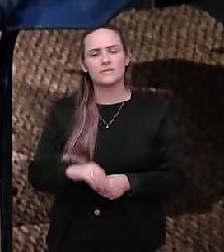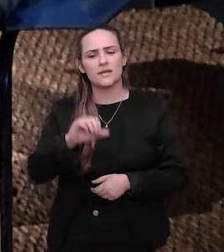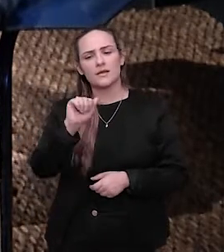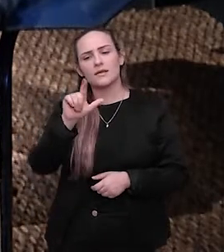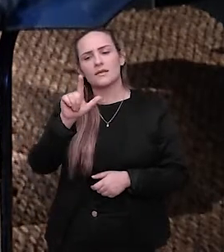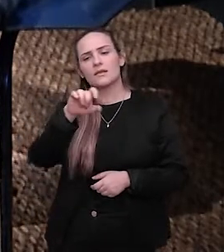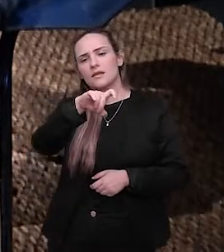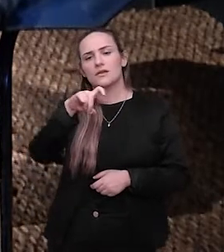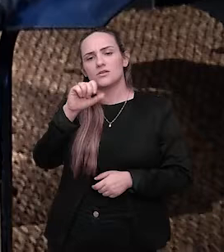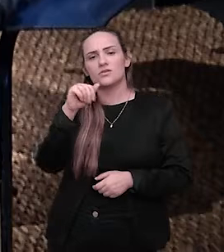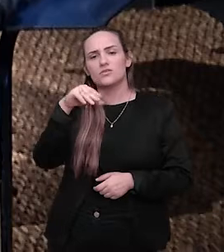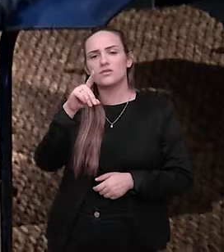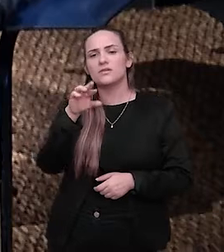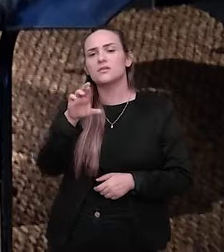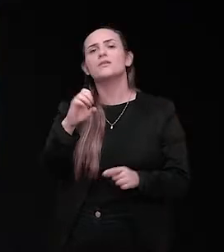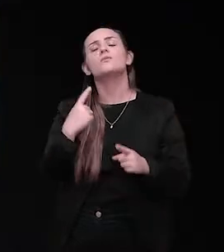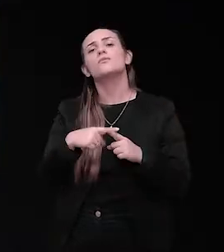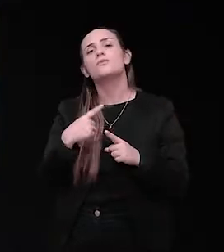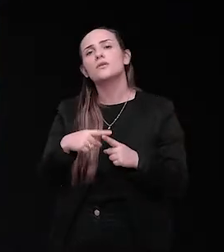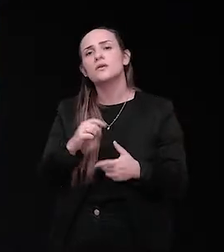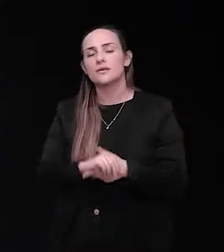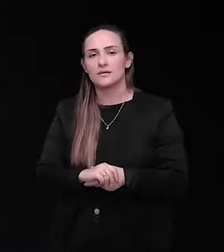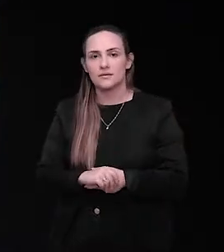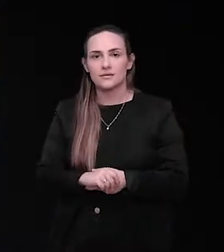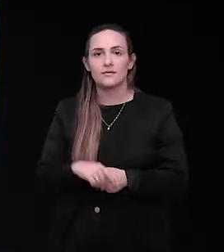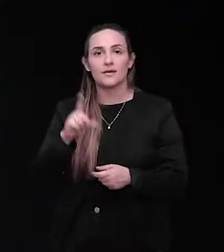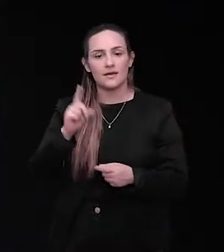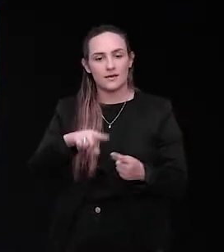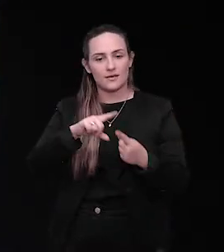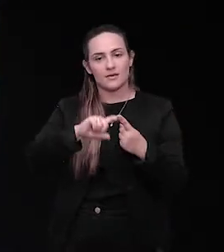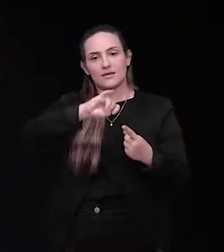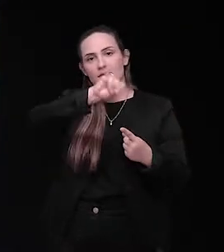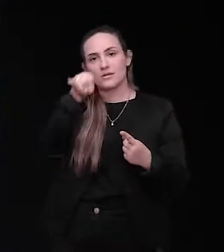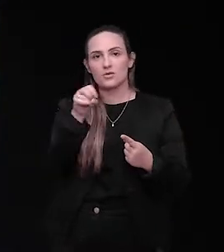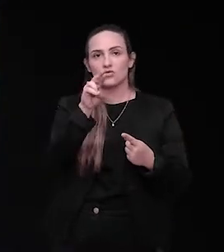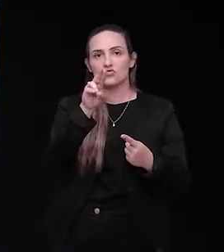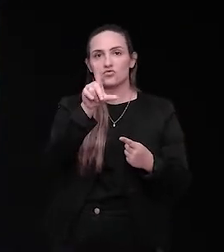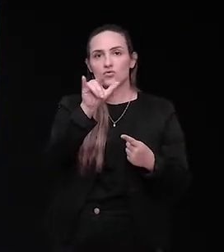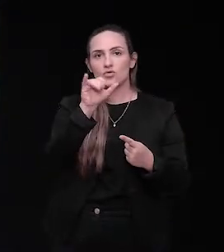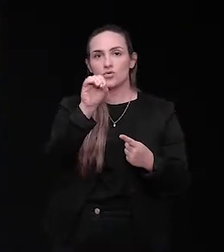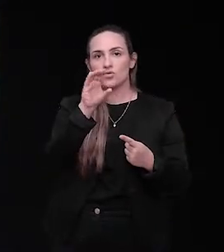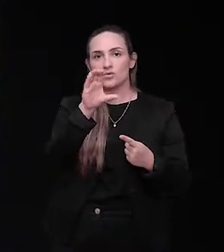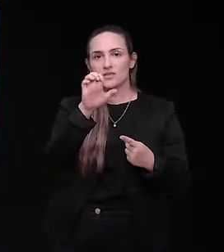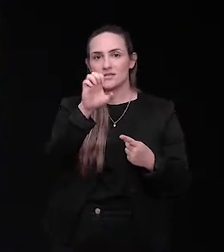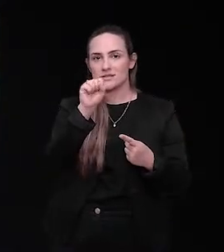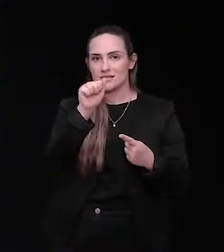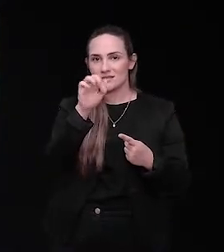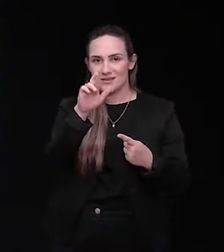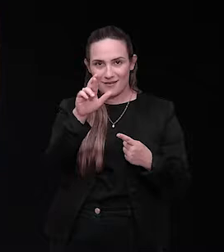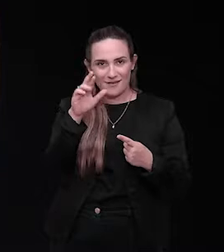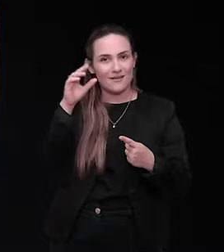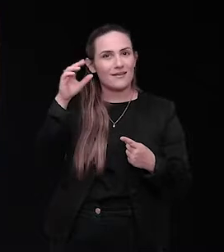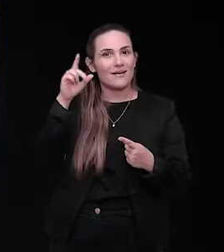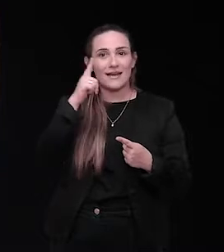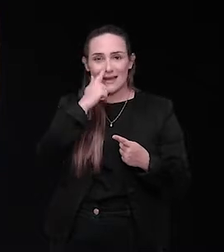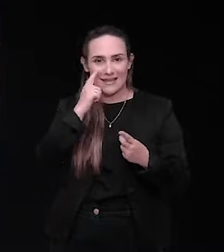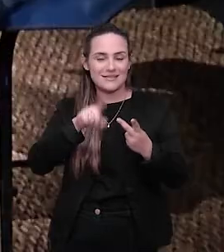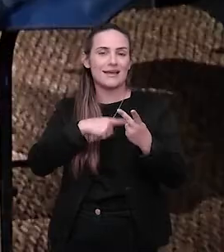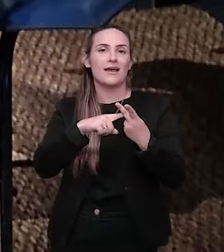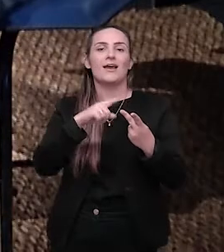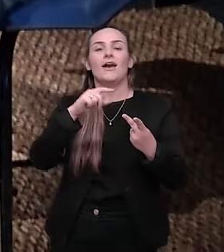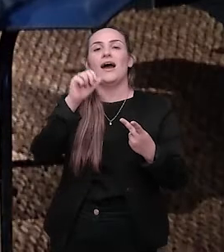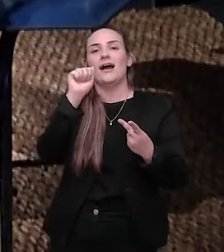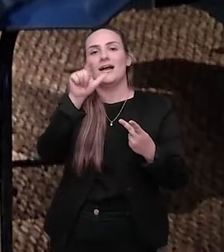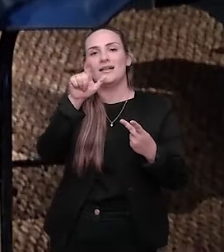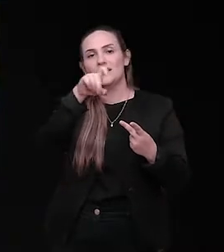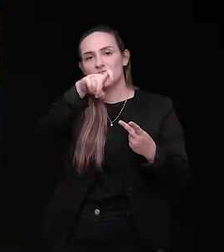nome, Alexandre Magno? Teu pai gostava de história? Meu pai sempre foi apaixonado por história. A piadinha que fala que meus irmãos são Júlio César, Carlos Magno e Alexandre